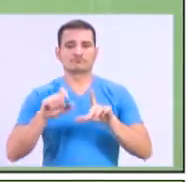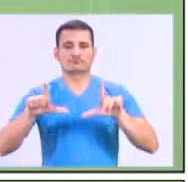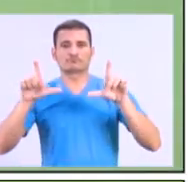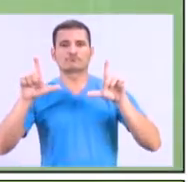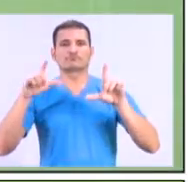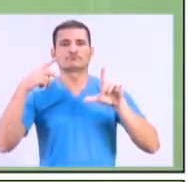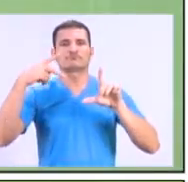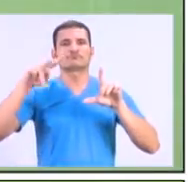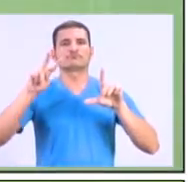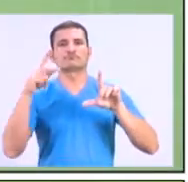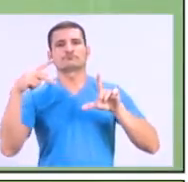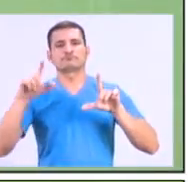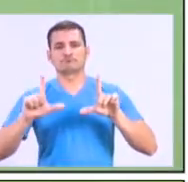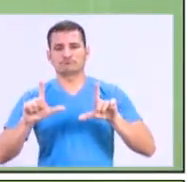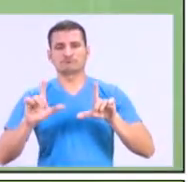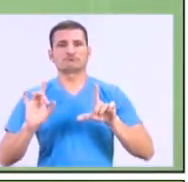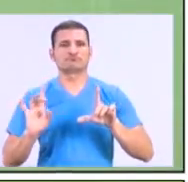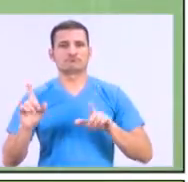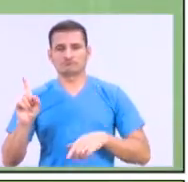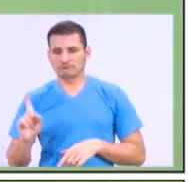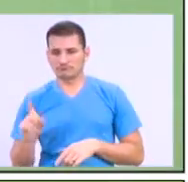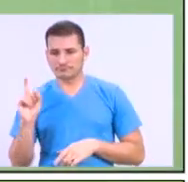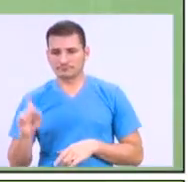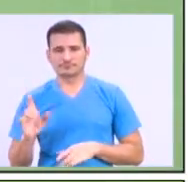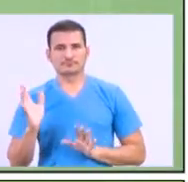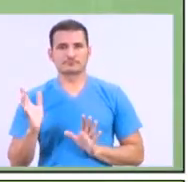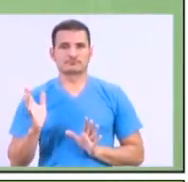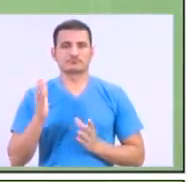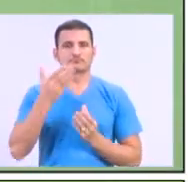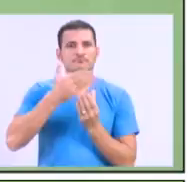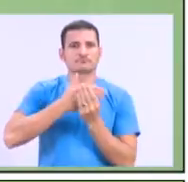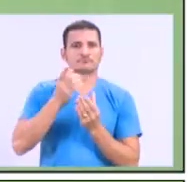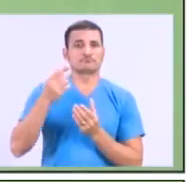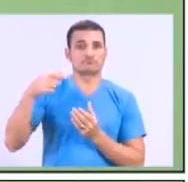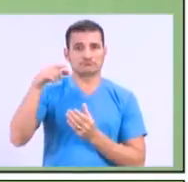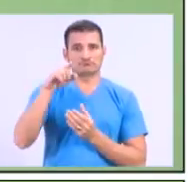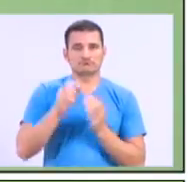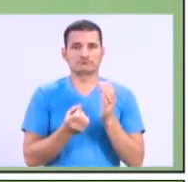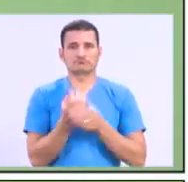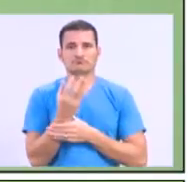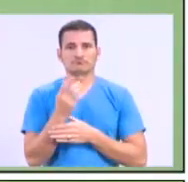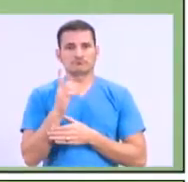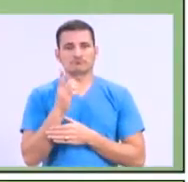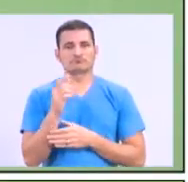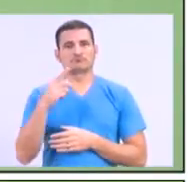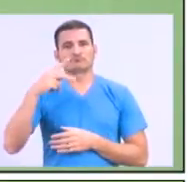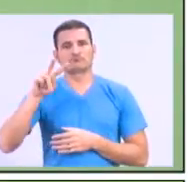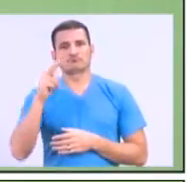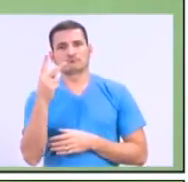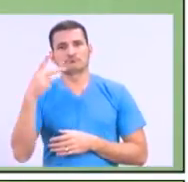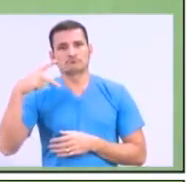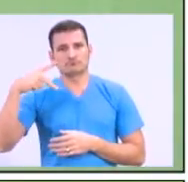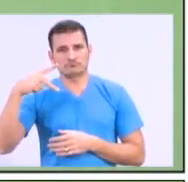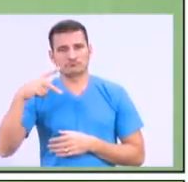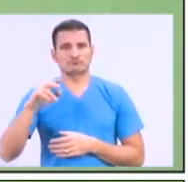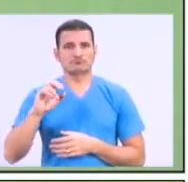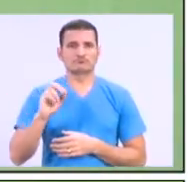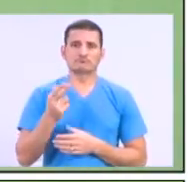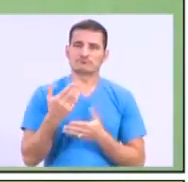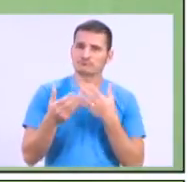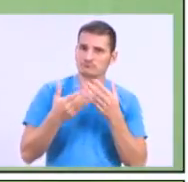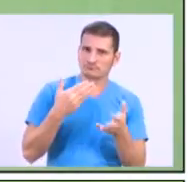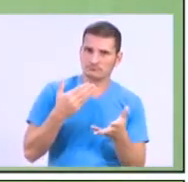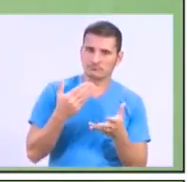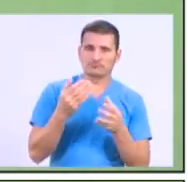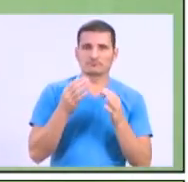não basta dar um duplo clique, né, nos arquivos que vocês vão criar. Os arquivos .php ou, enfim, qualquer nome que